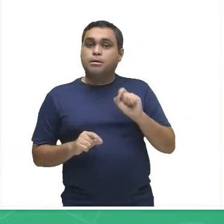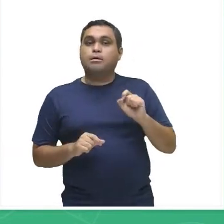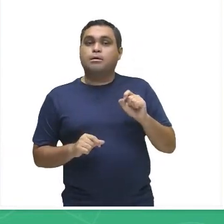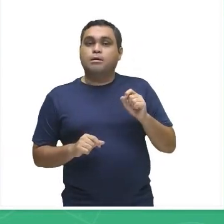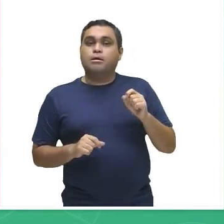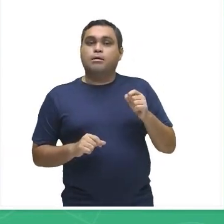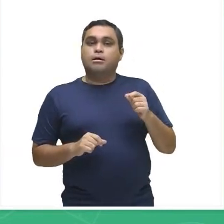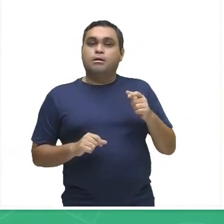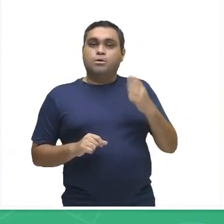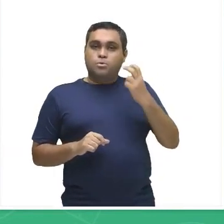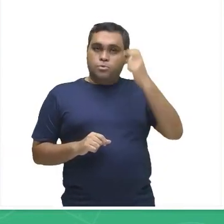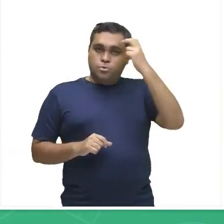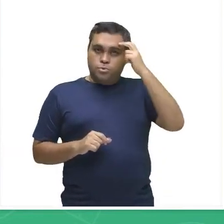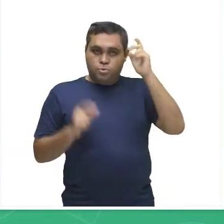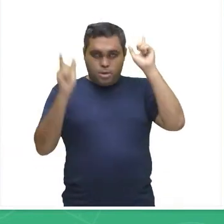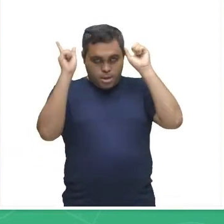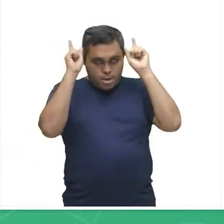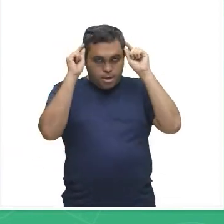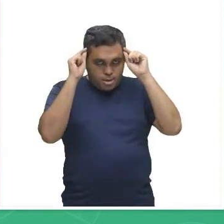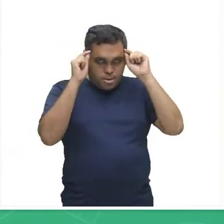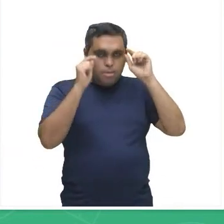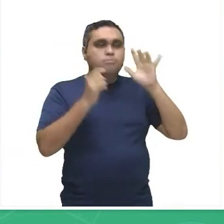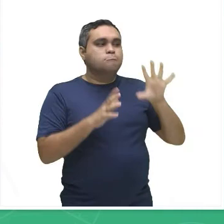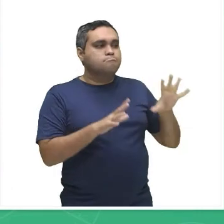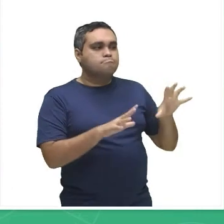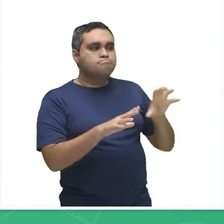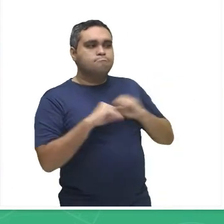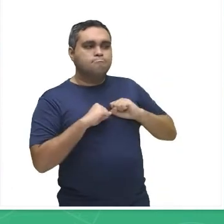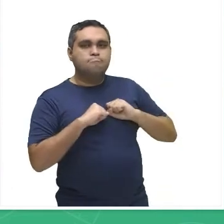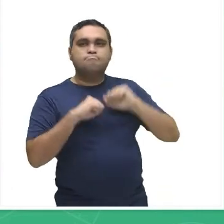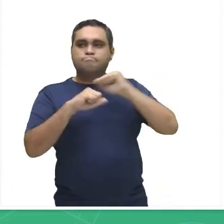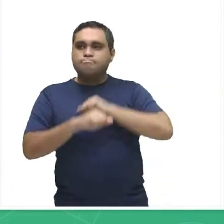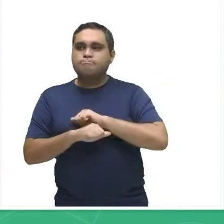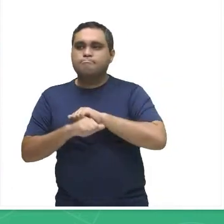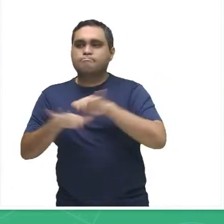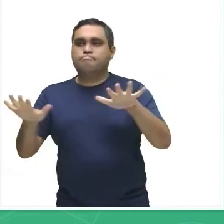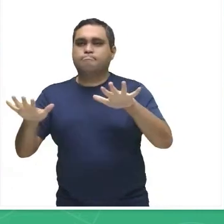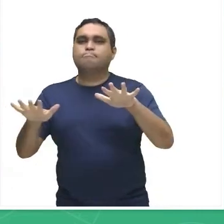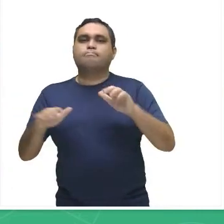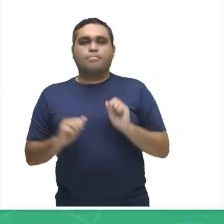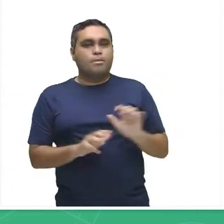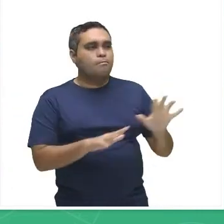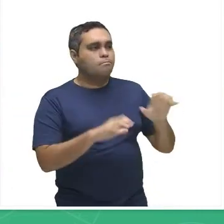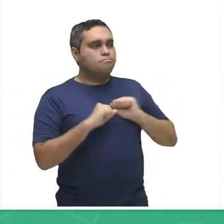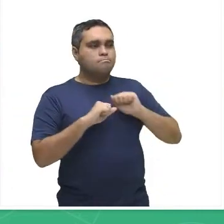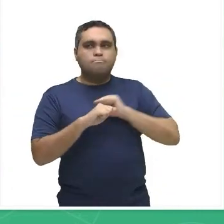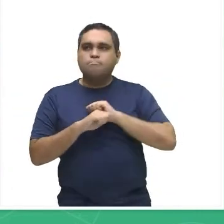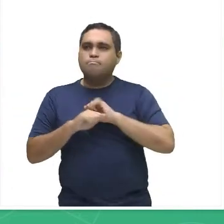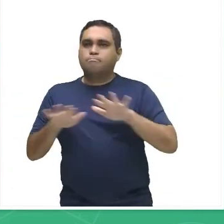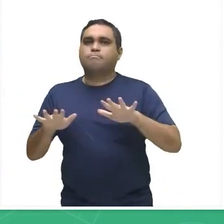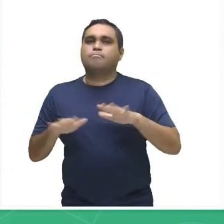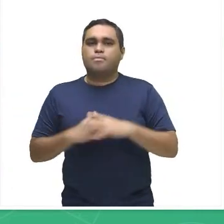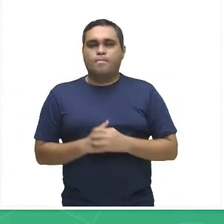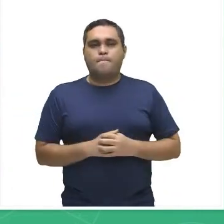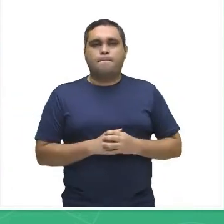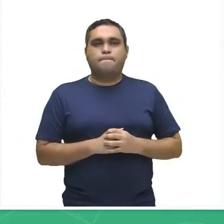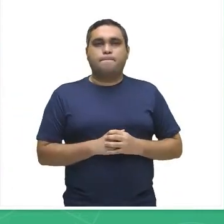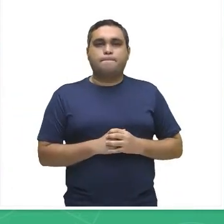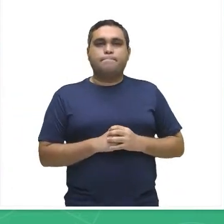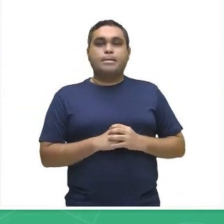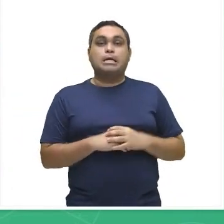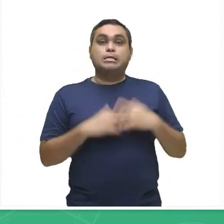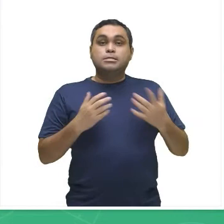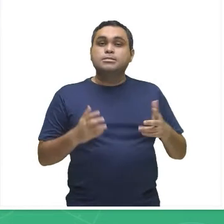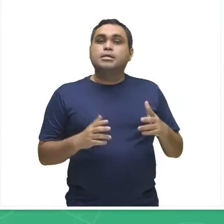cultura grega é legal, a cultura grega é a cultura dos intelectuais. Só que com esse respeito, ele trazia elementos da